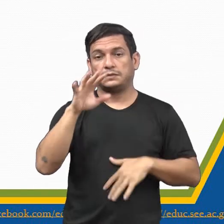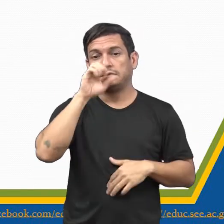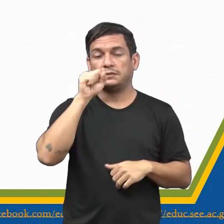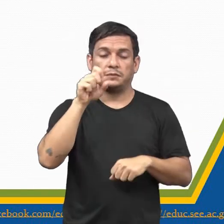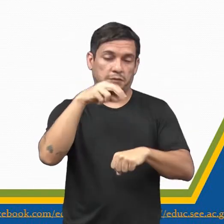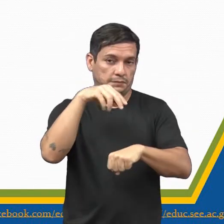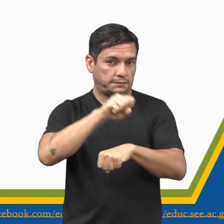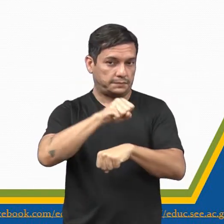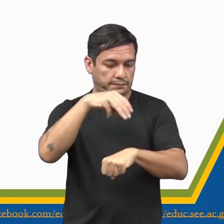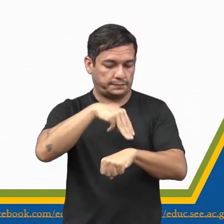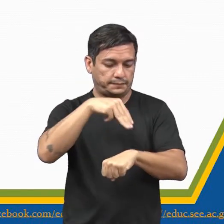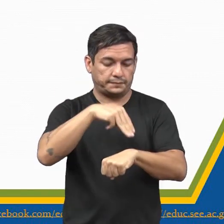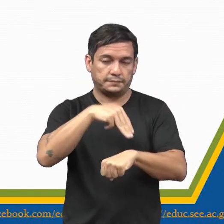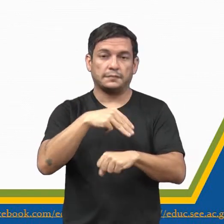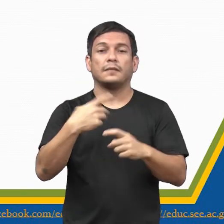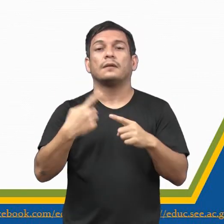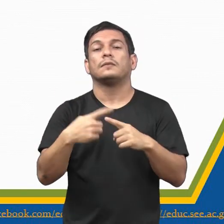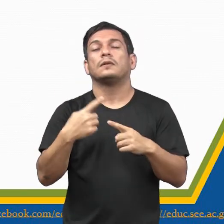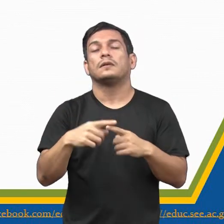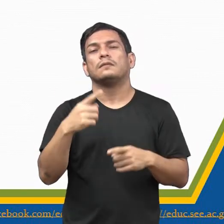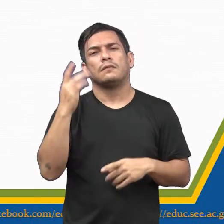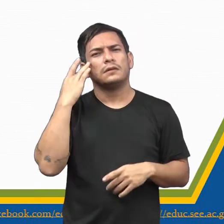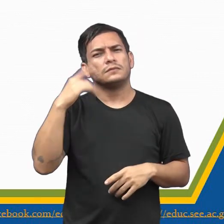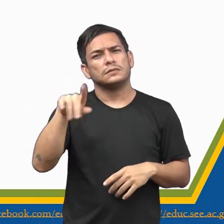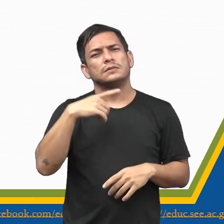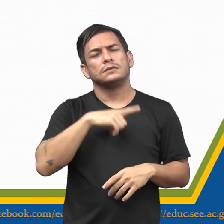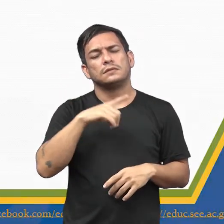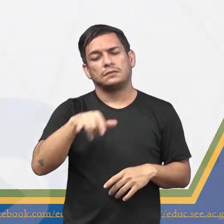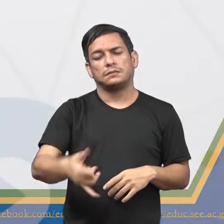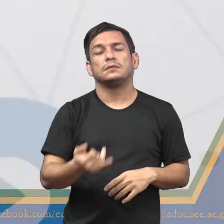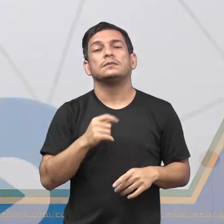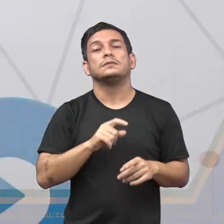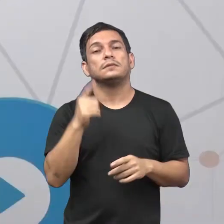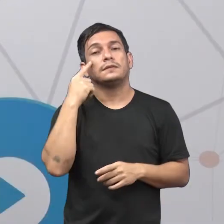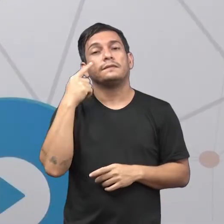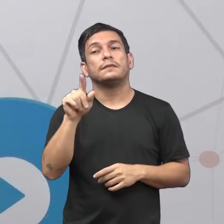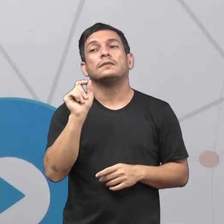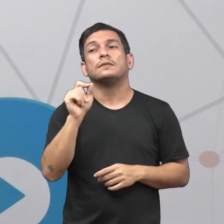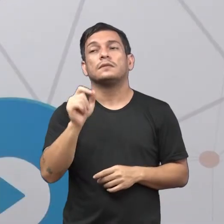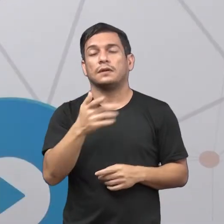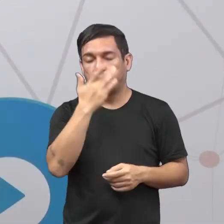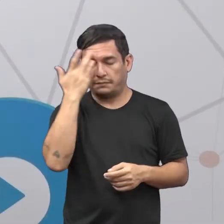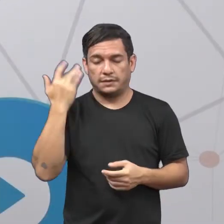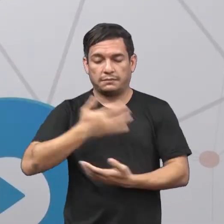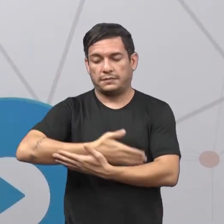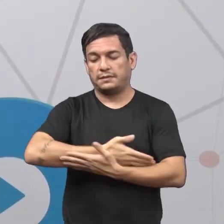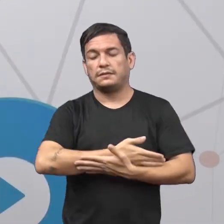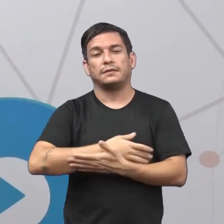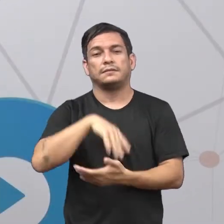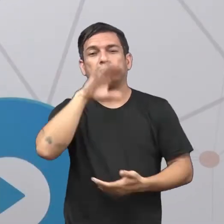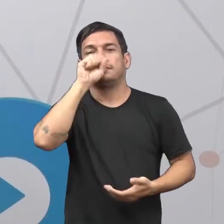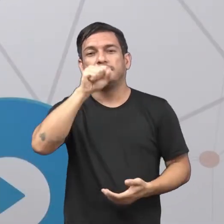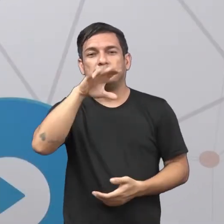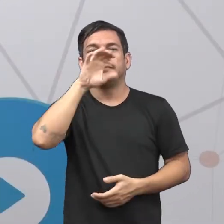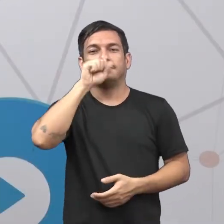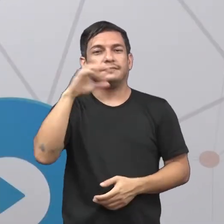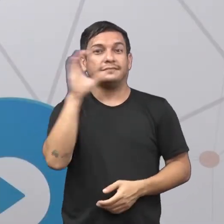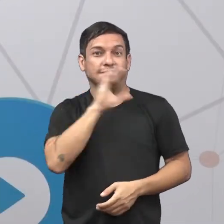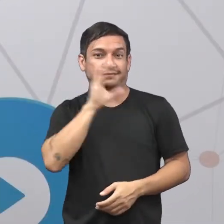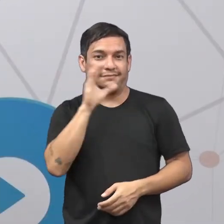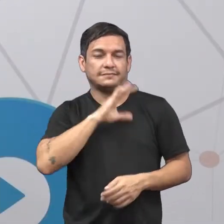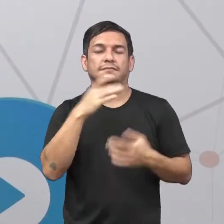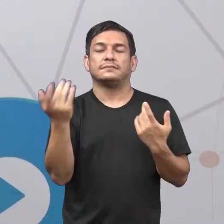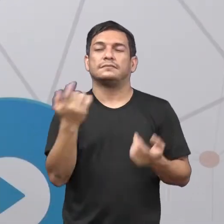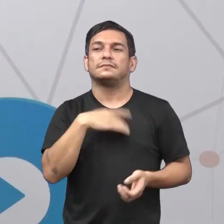por minuto. Porque eu acho que vocês já tiveram a oportunidade de ver, um recém-nascido ele respira bem rapidinho. Então, essa